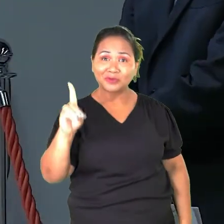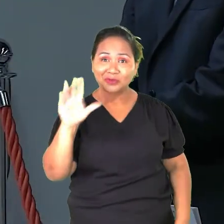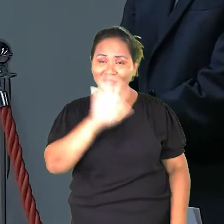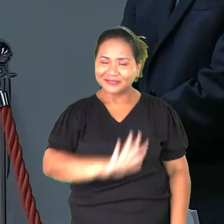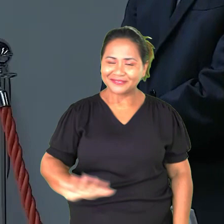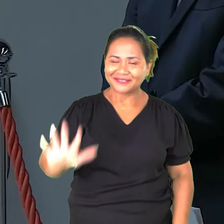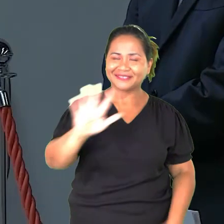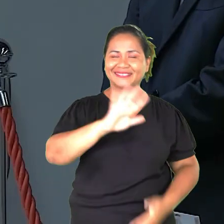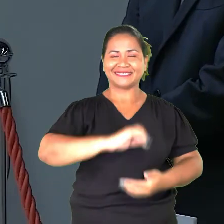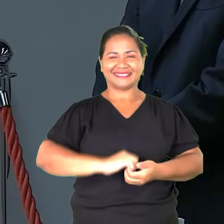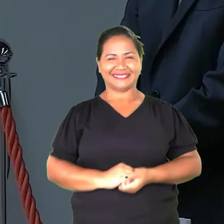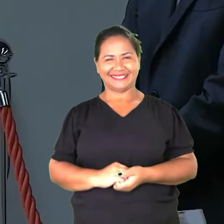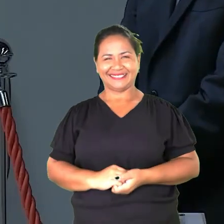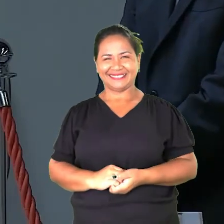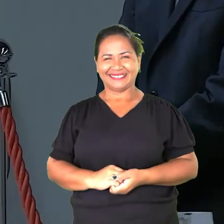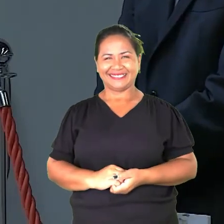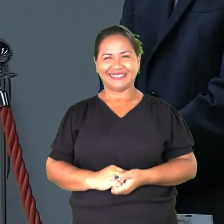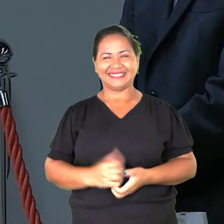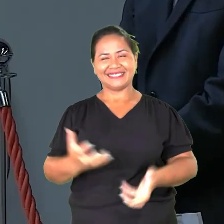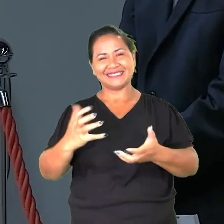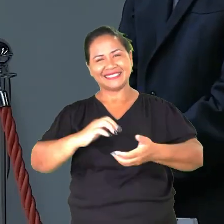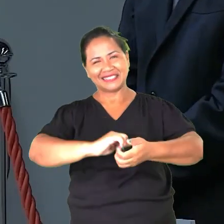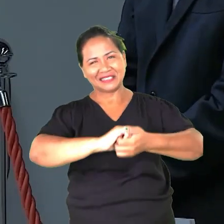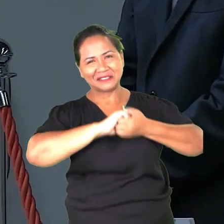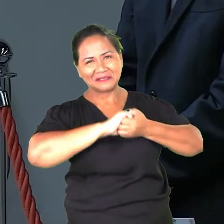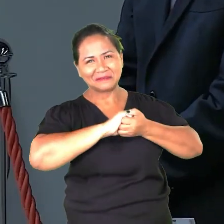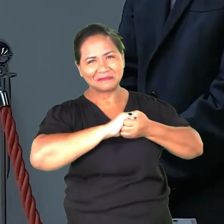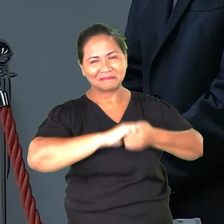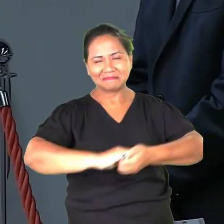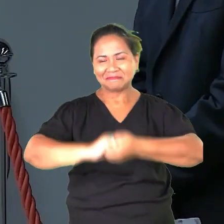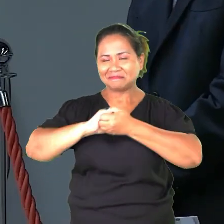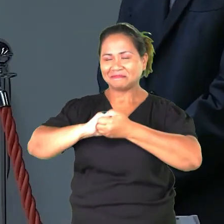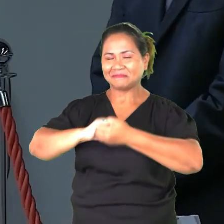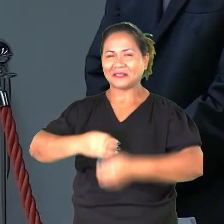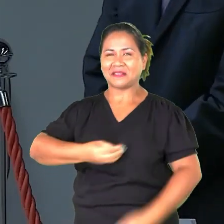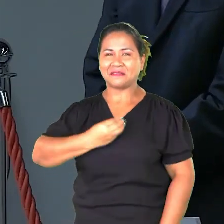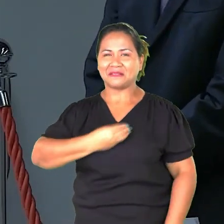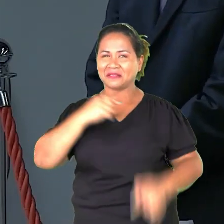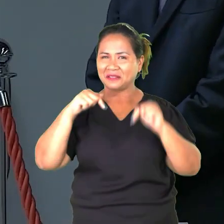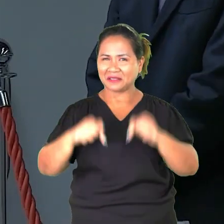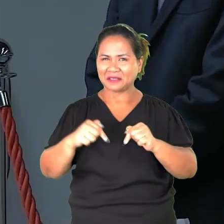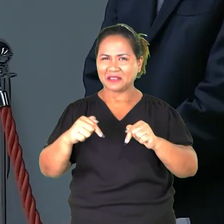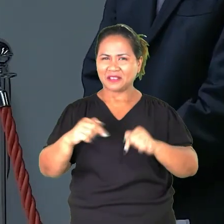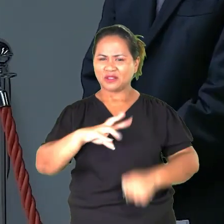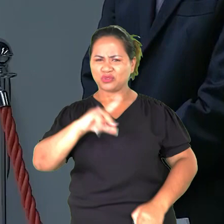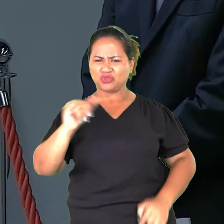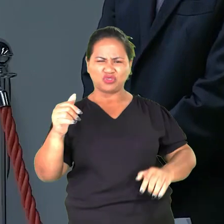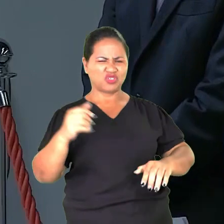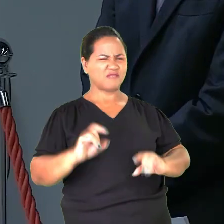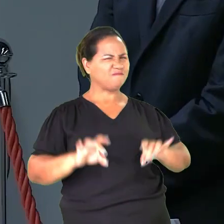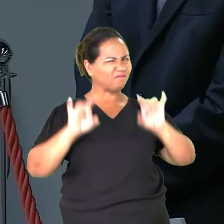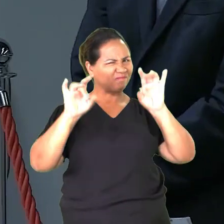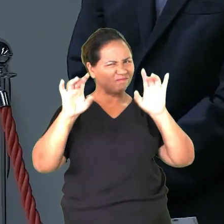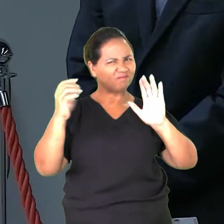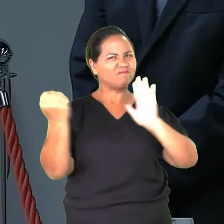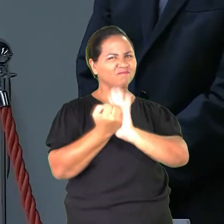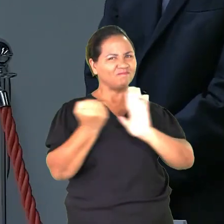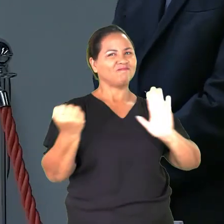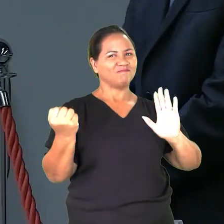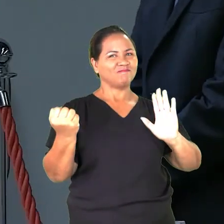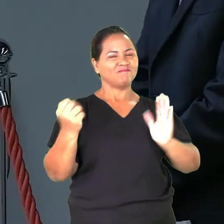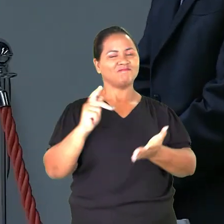Bom dia a todas e a todos. Cláudio Cristiano Abreu Corrêa, diretor-geral do TRE São Paulo. Os presentes nessa data marcante e